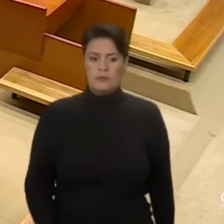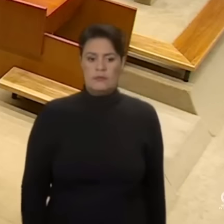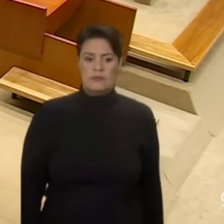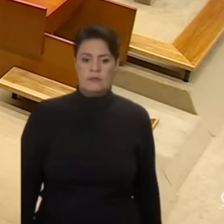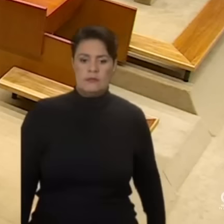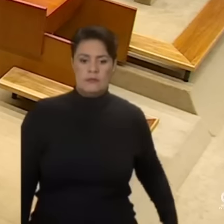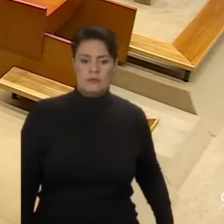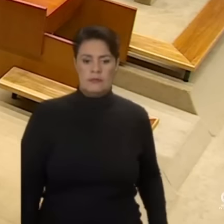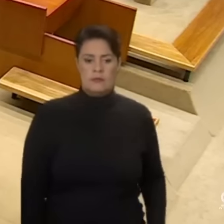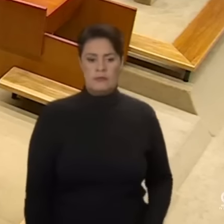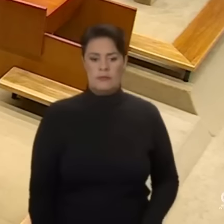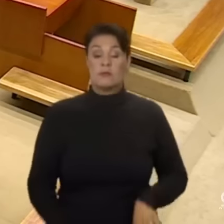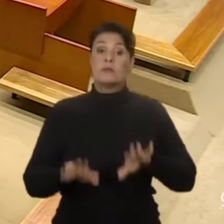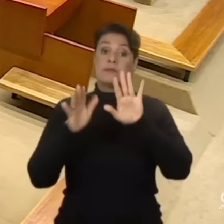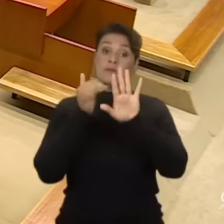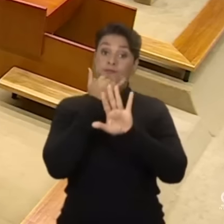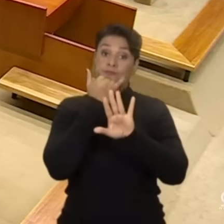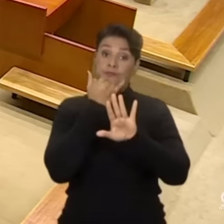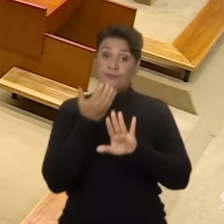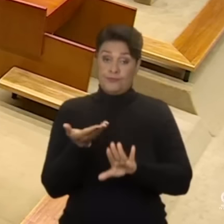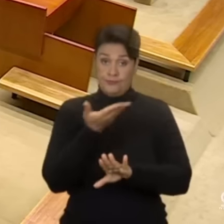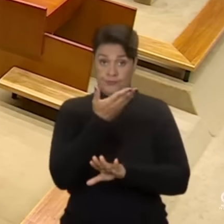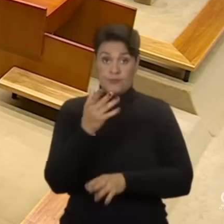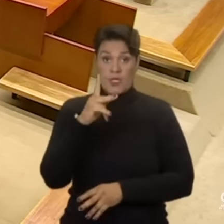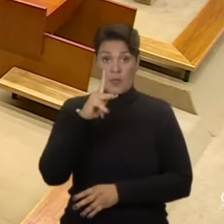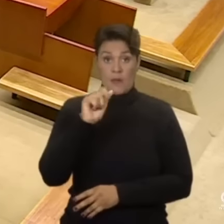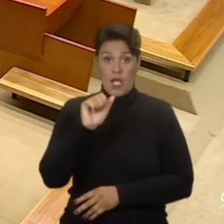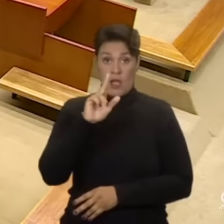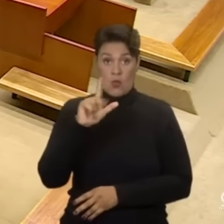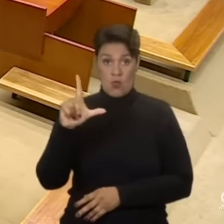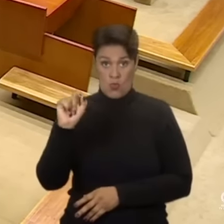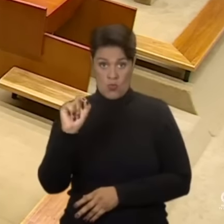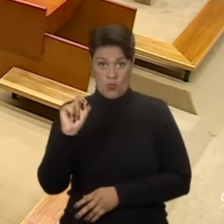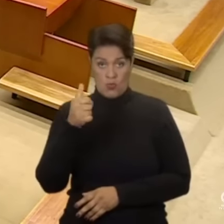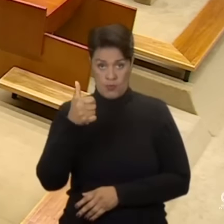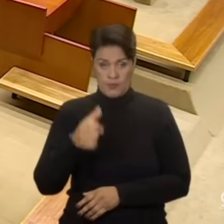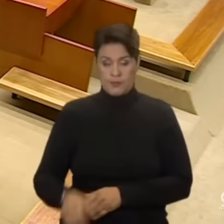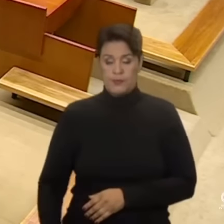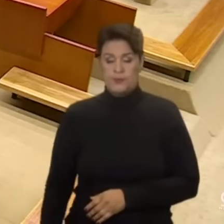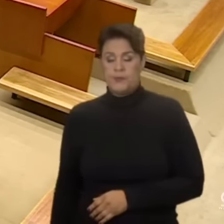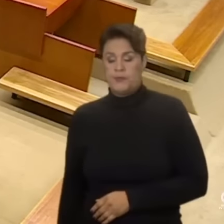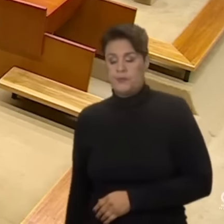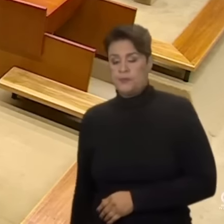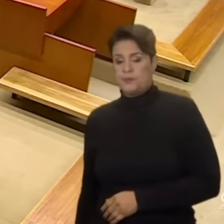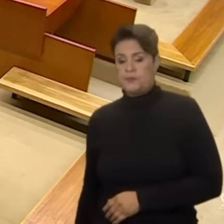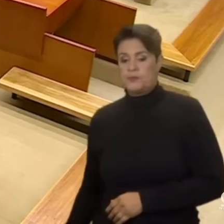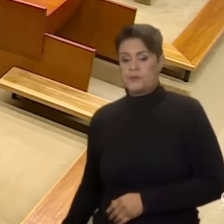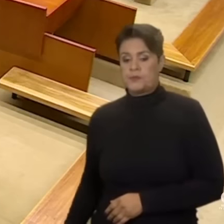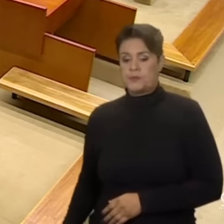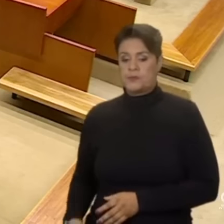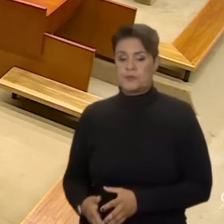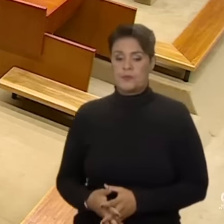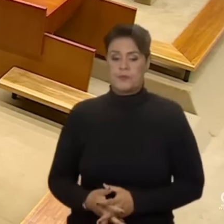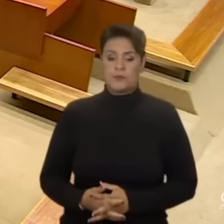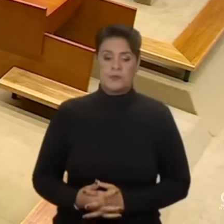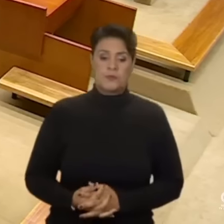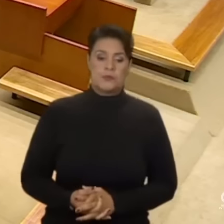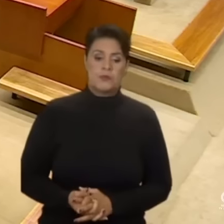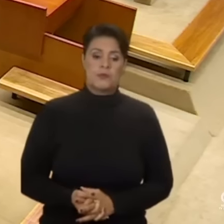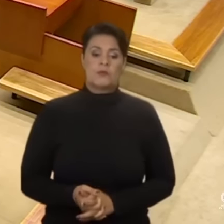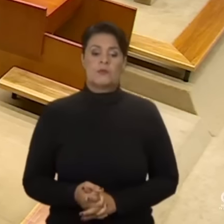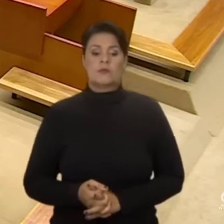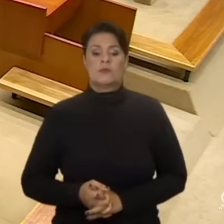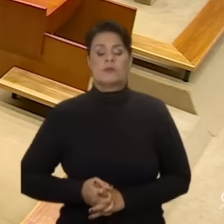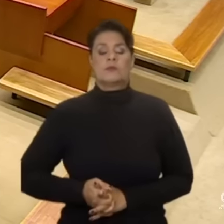Dr. Paulo. Muito obrigado, senhor presidente. Eu cumprimento Vossa Excelência, cumprimento todos os eminentes ministros aqui presentes.